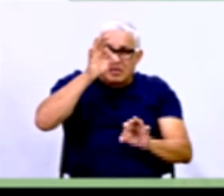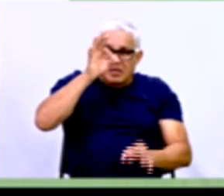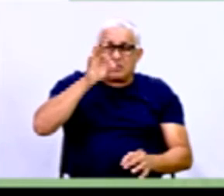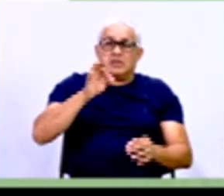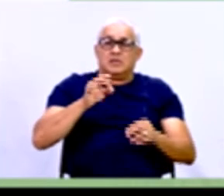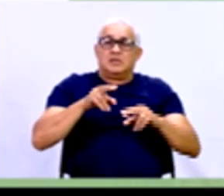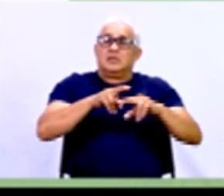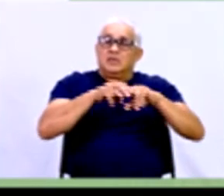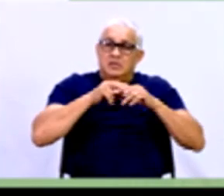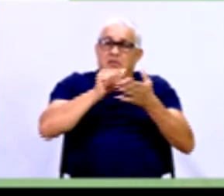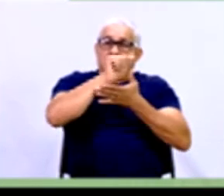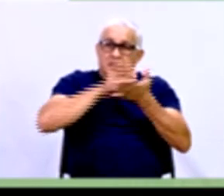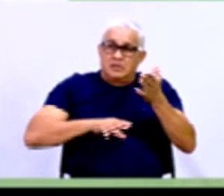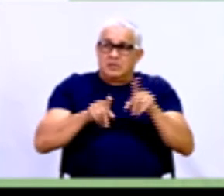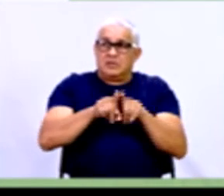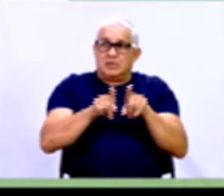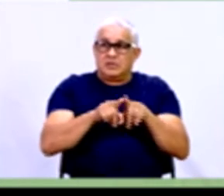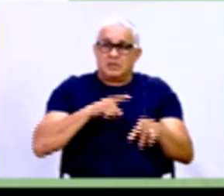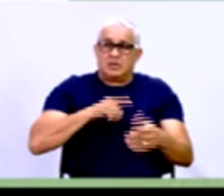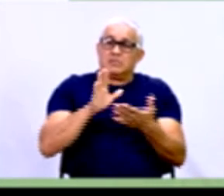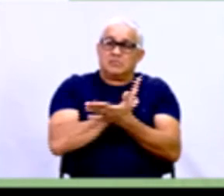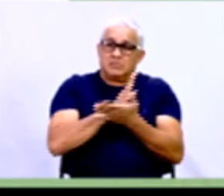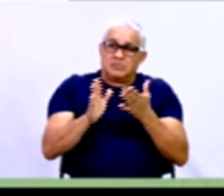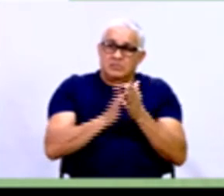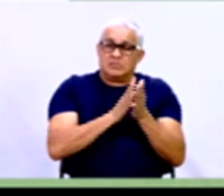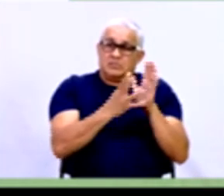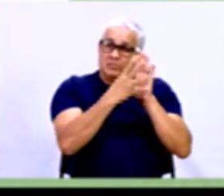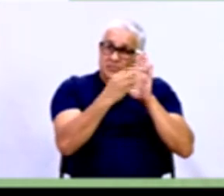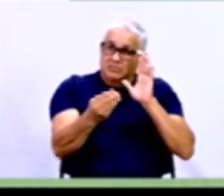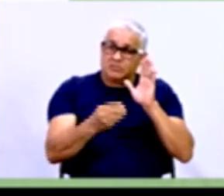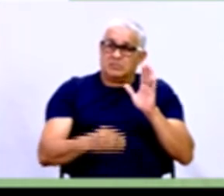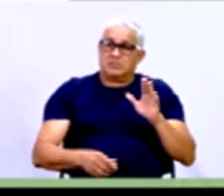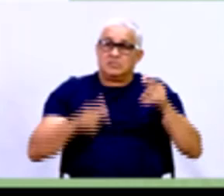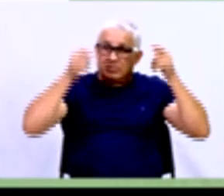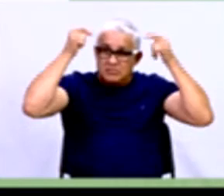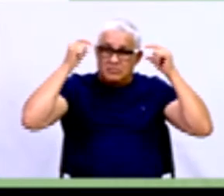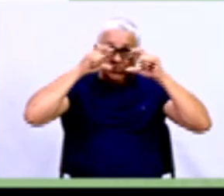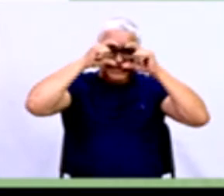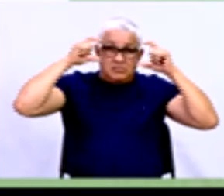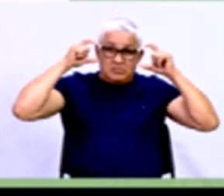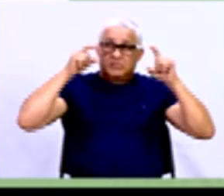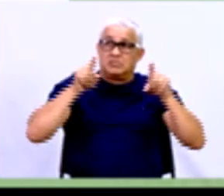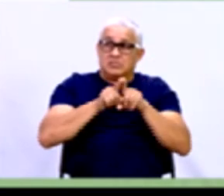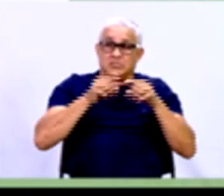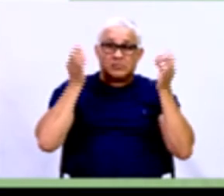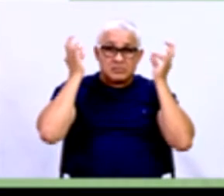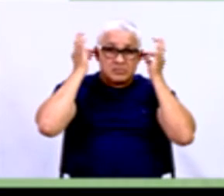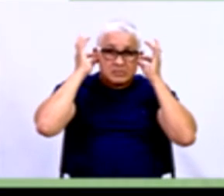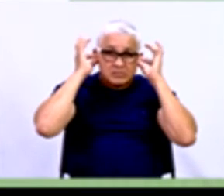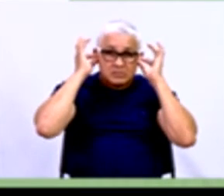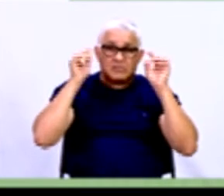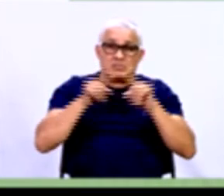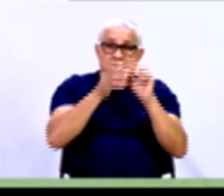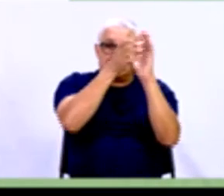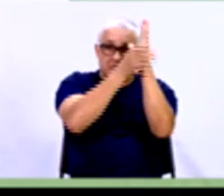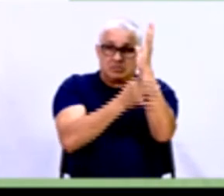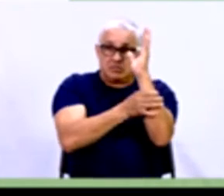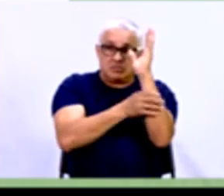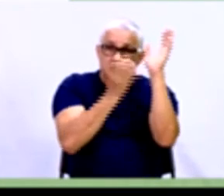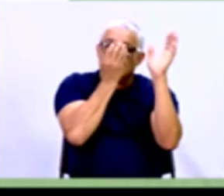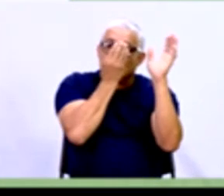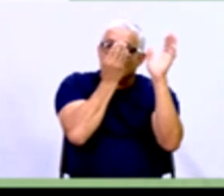nossa atividade. Mas vamos lá, aqui nós temos alguns exemplos, o capacete, os óculos de segurança, protetor auditivo, as luvas, o